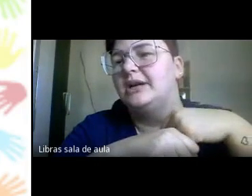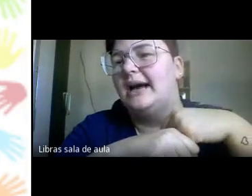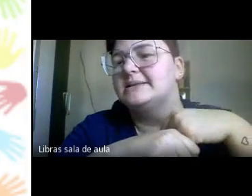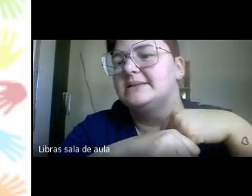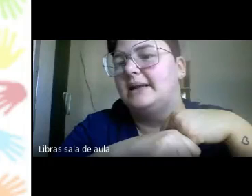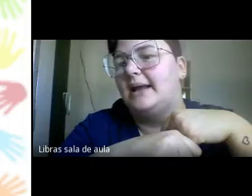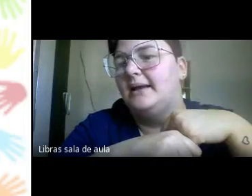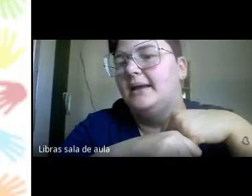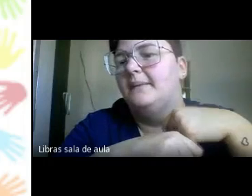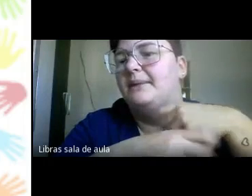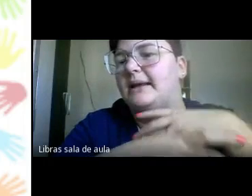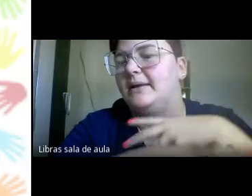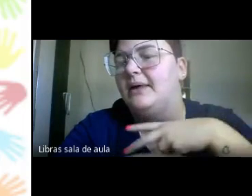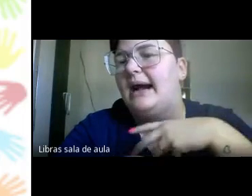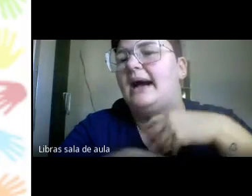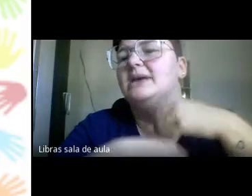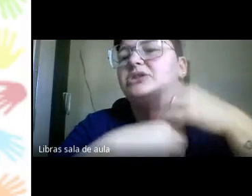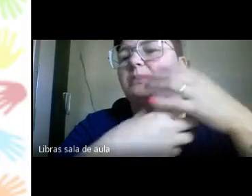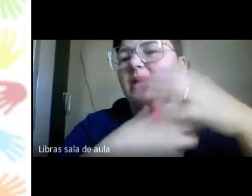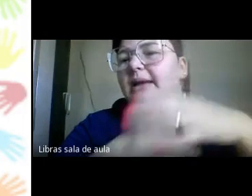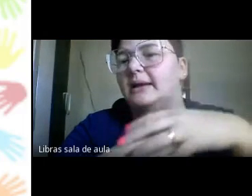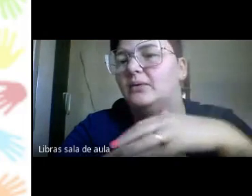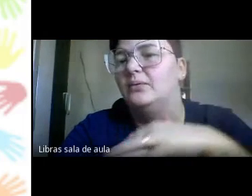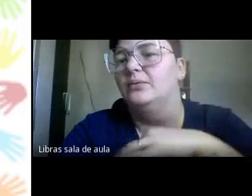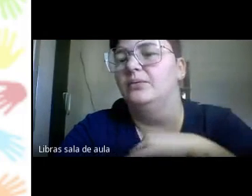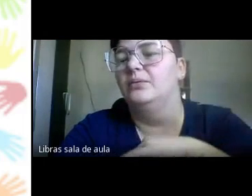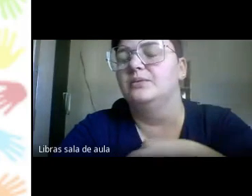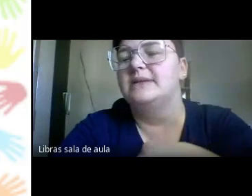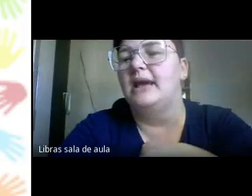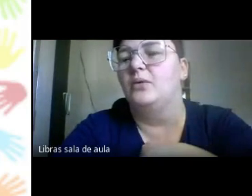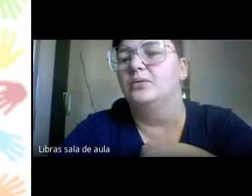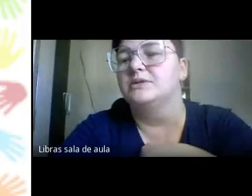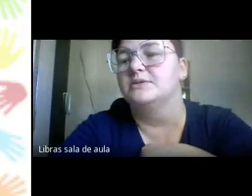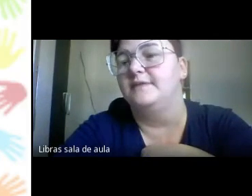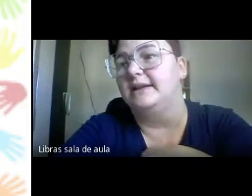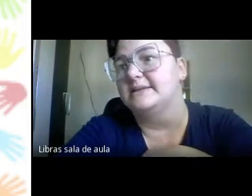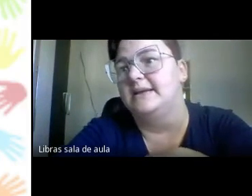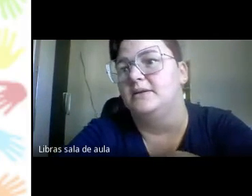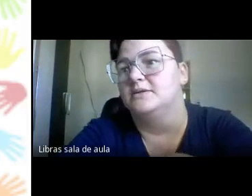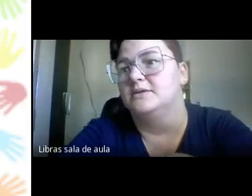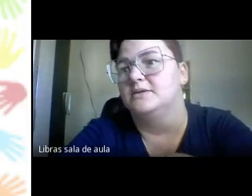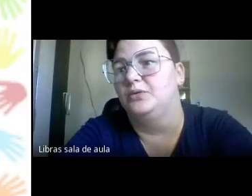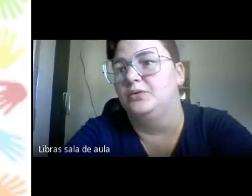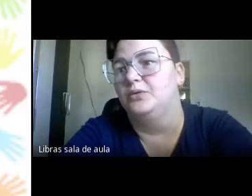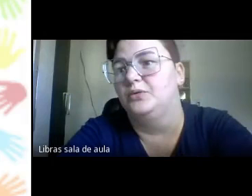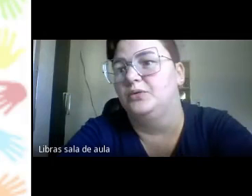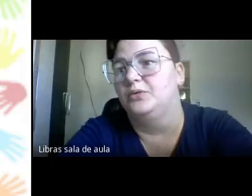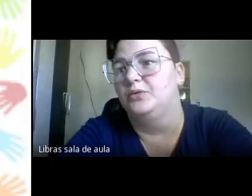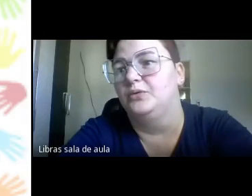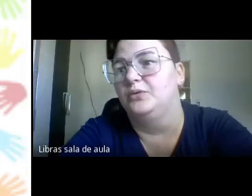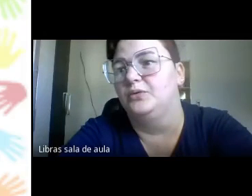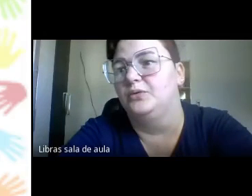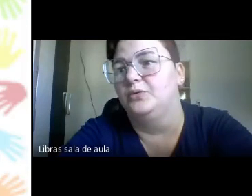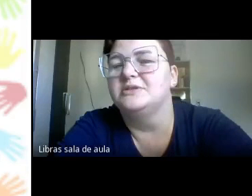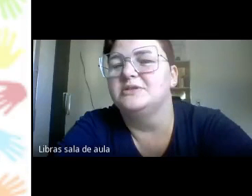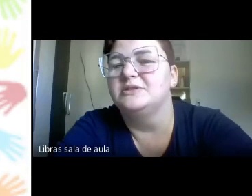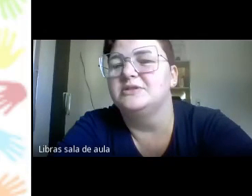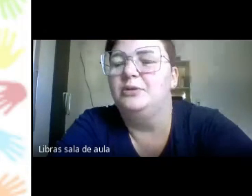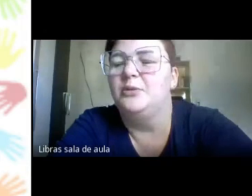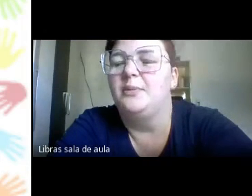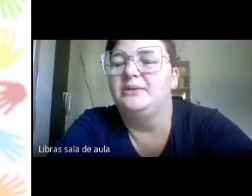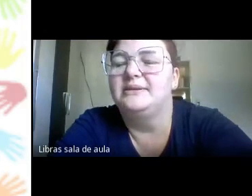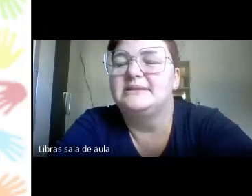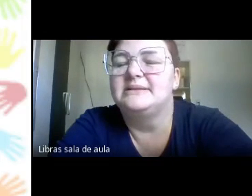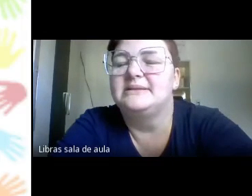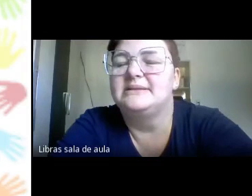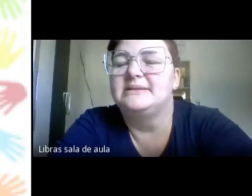de casa, né, para que não gaste, para que não use recursos financeiros muito altos, porque a gente sabe